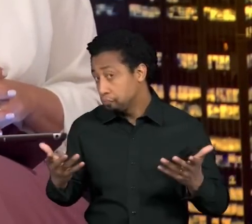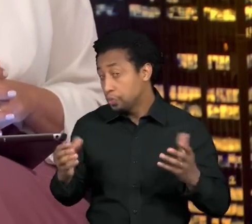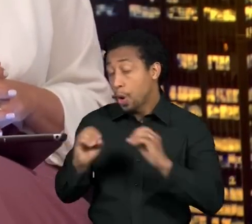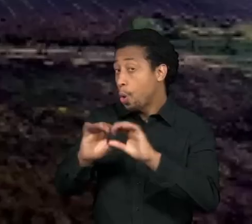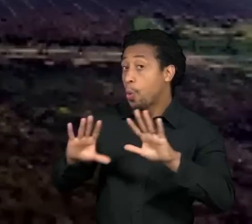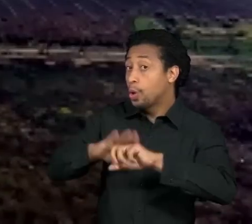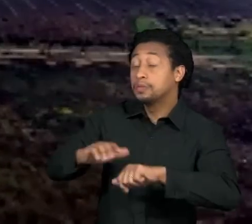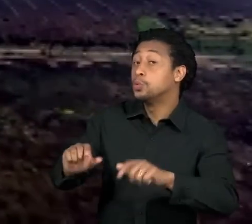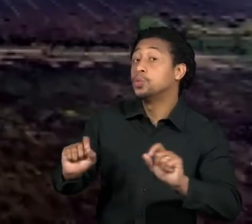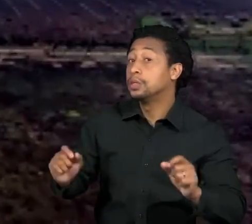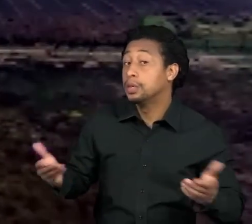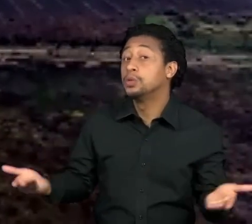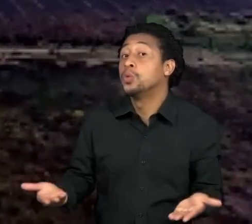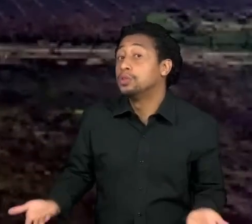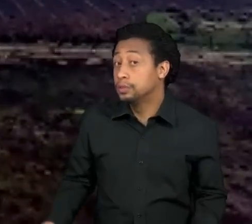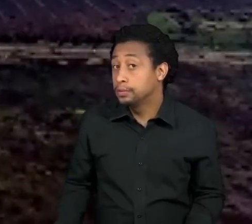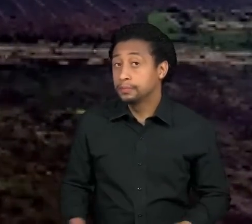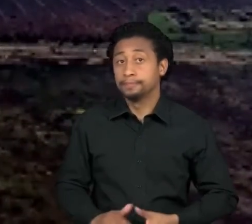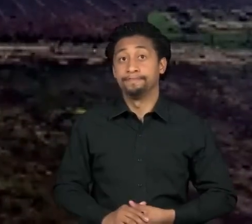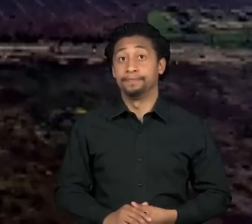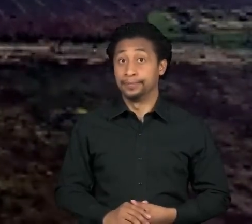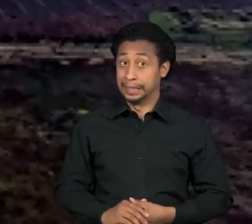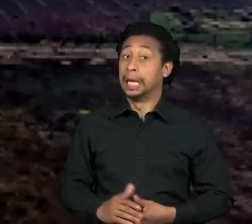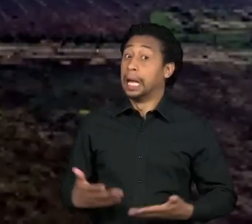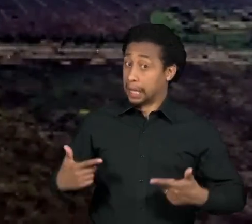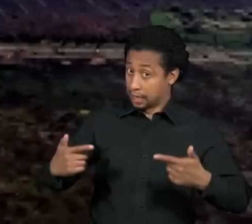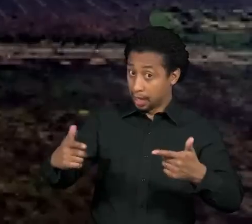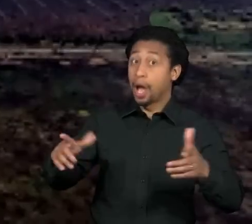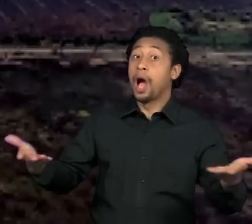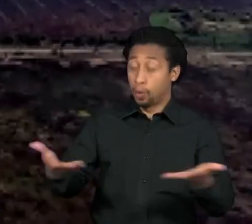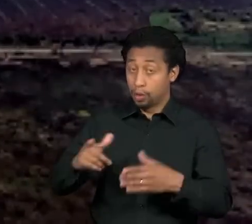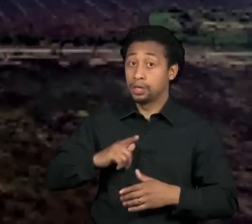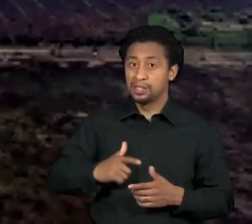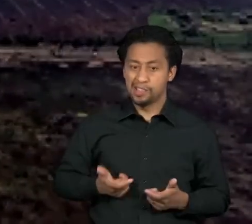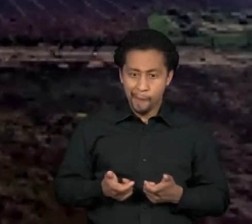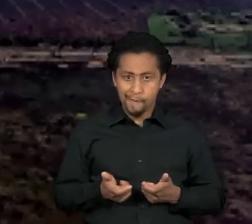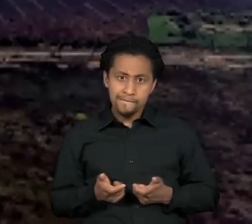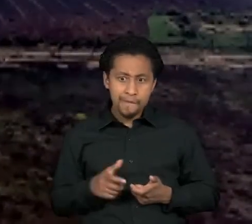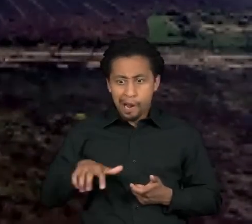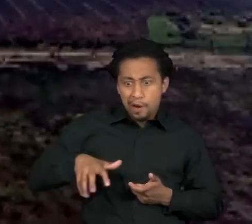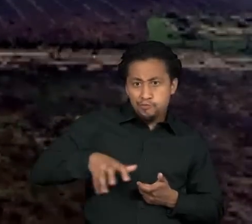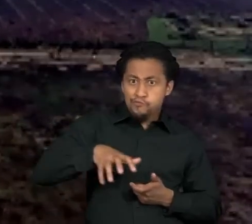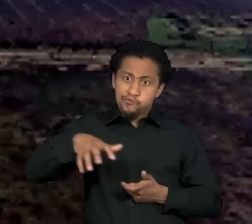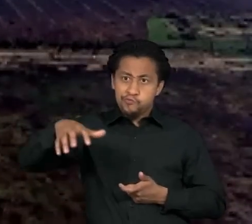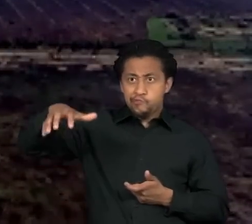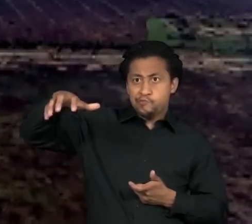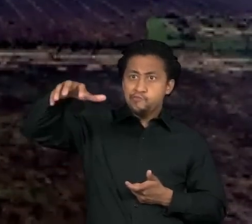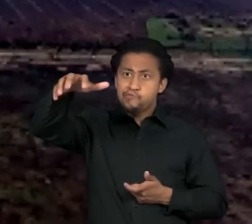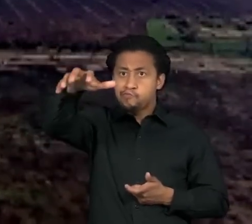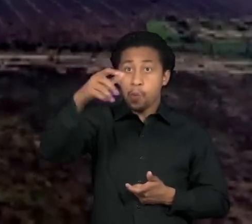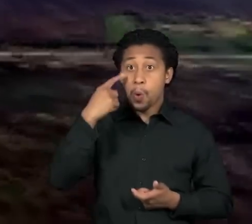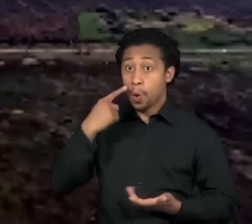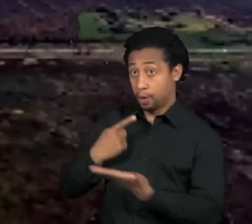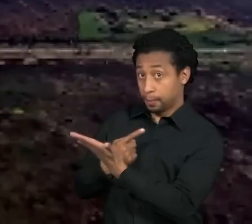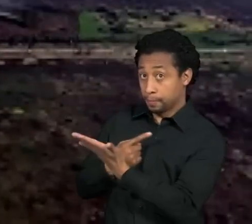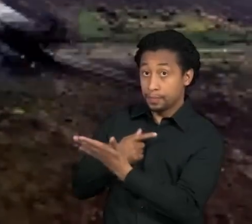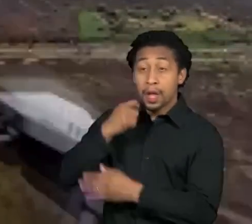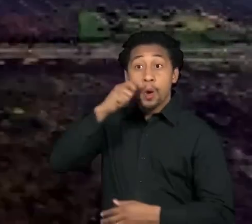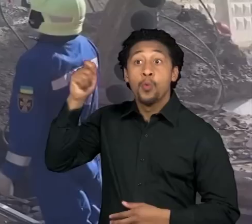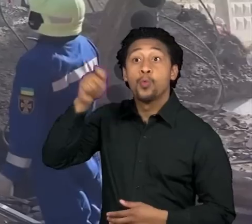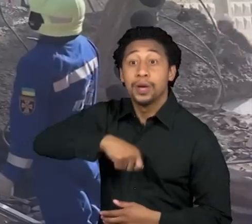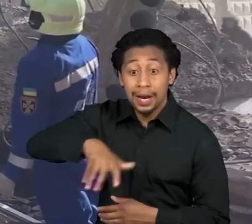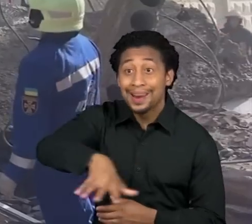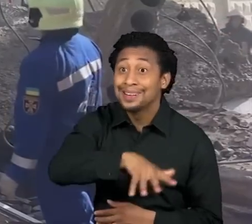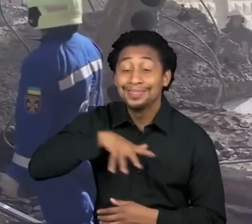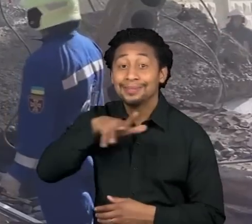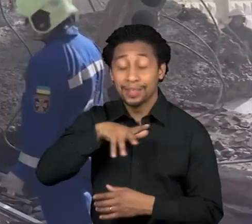hoje? Esta é a guerra dos drones. Para especialistas internacionais, a Ucrânia se tornou área de testes de armas